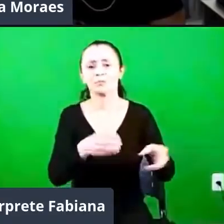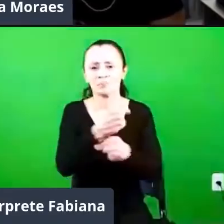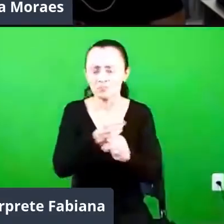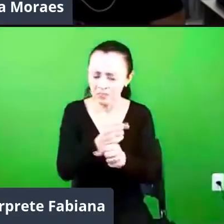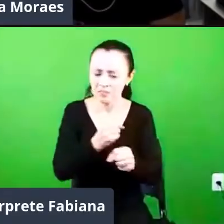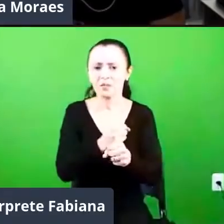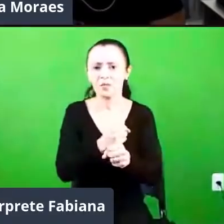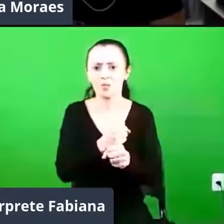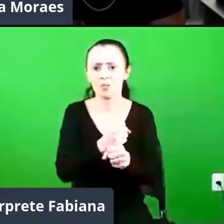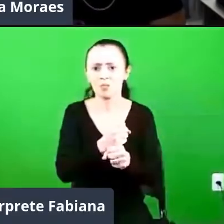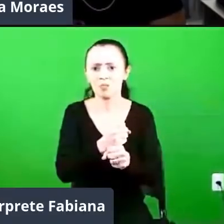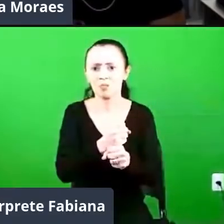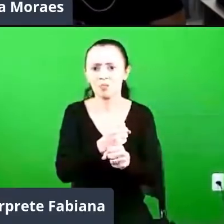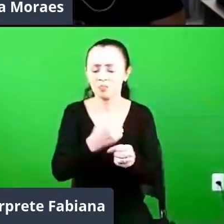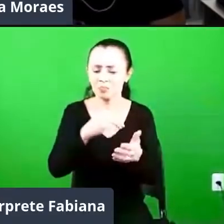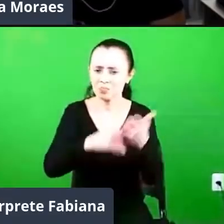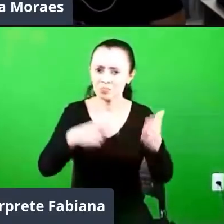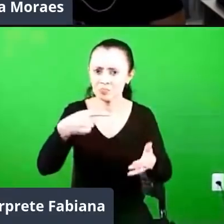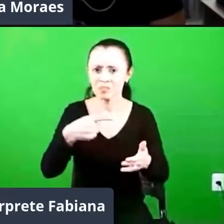como uma intervenção pedagógica.